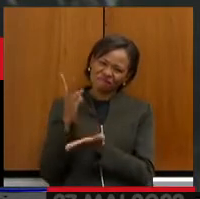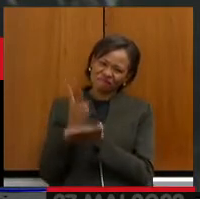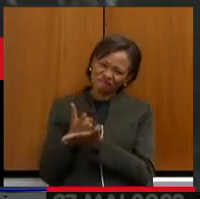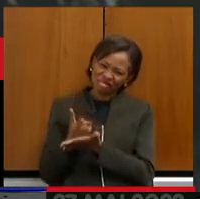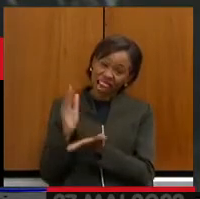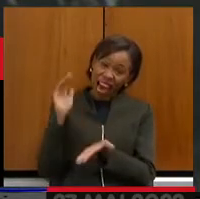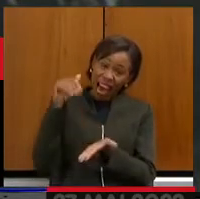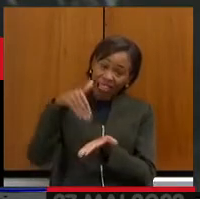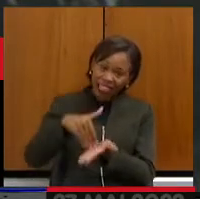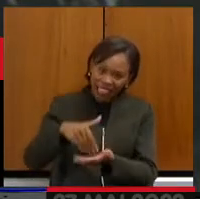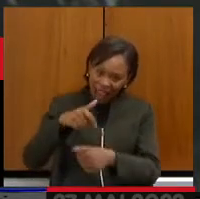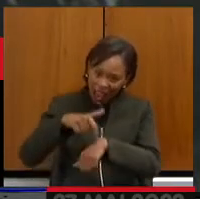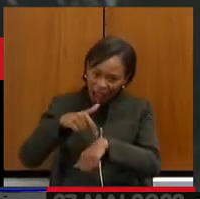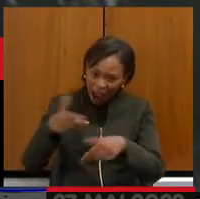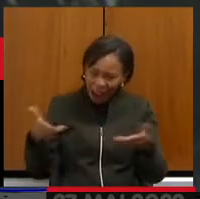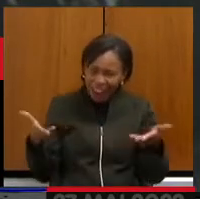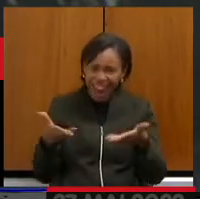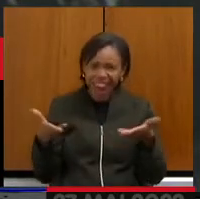horário